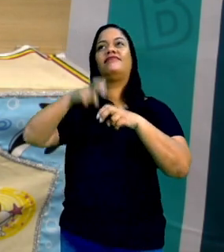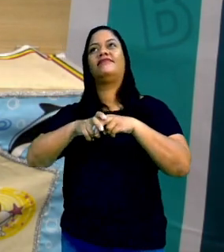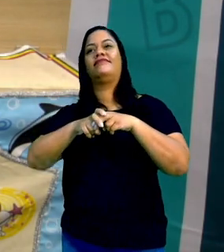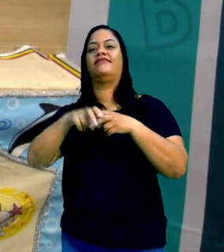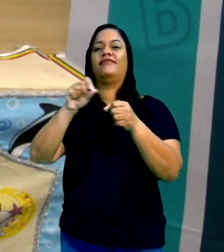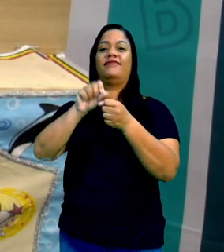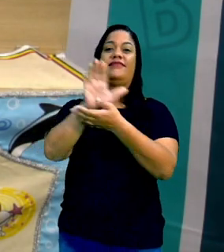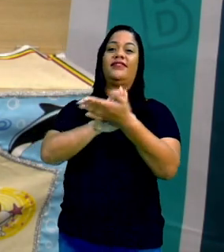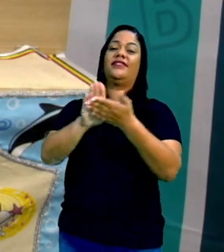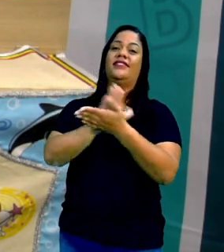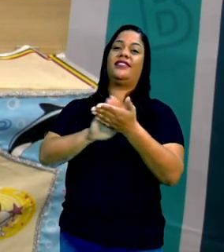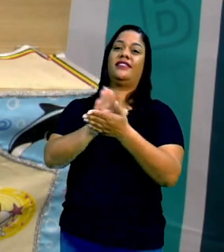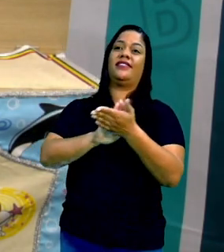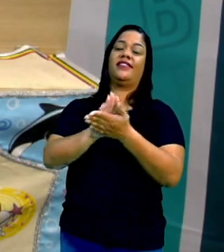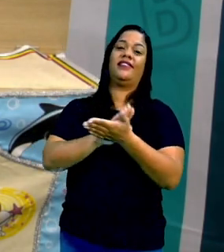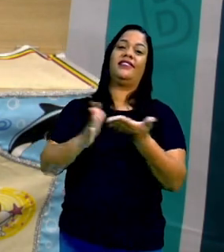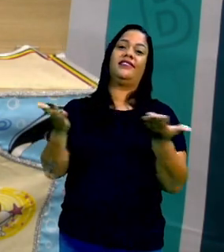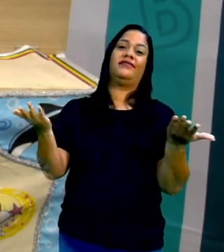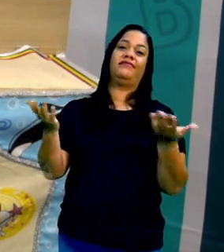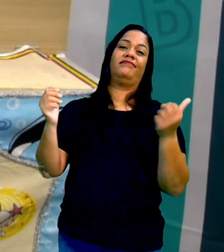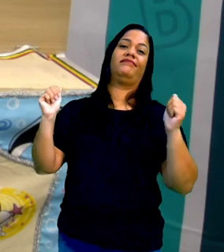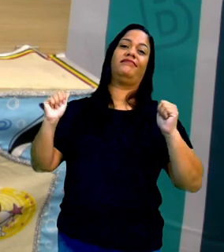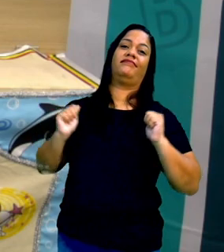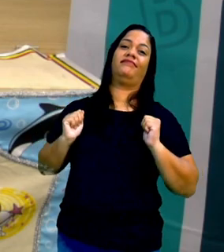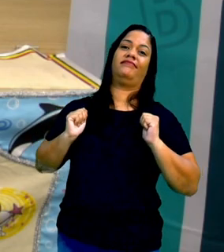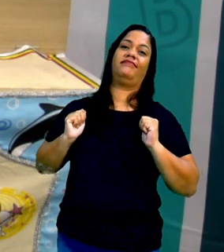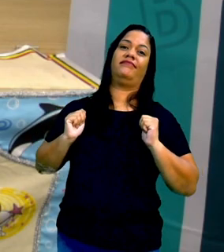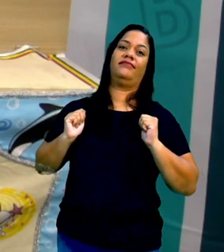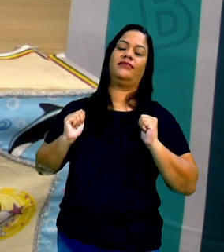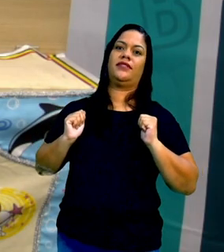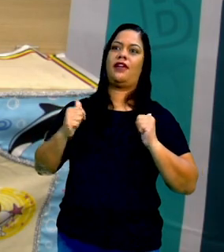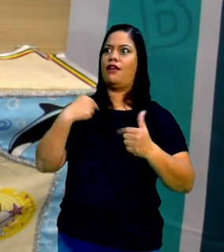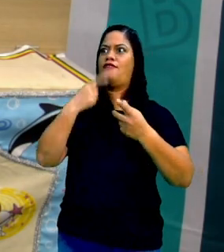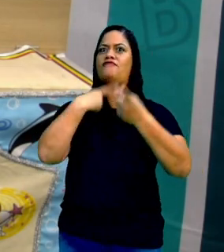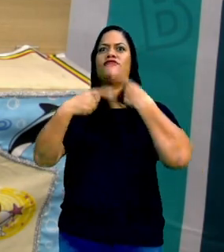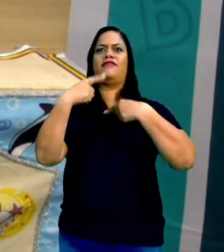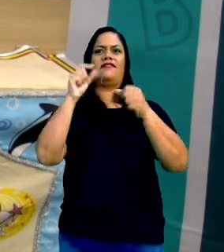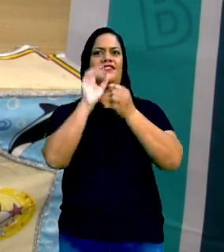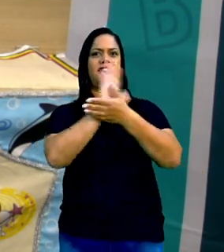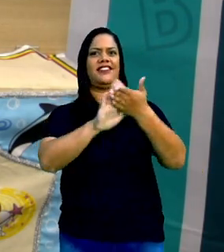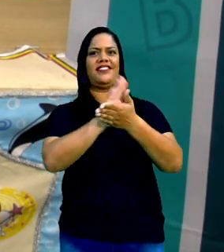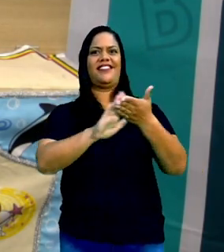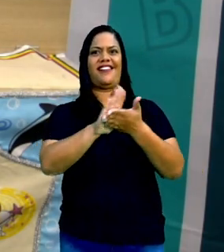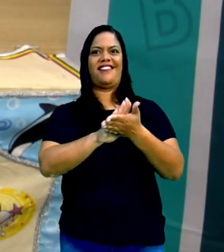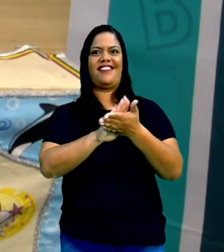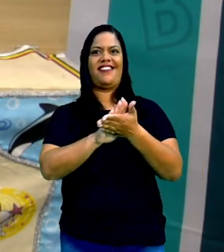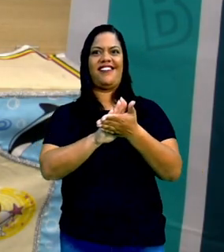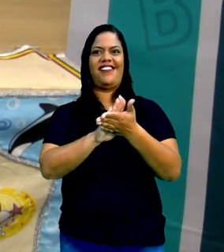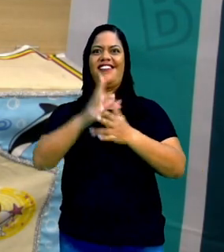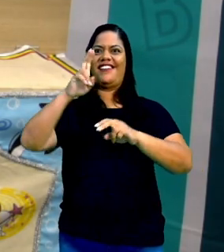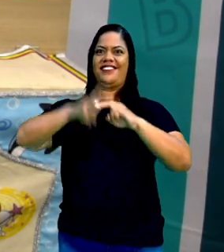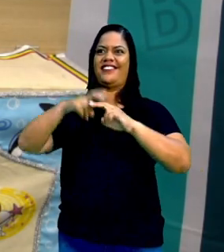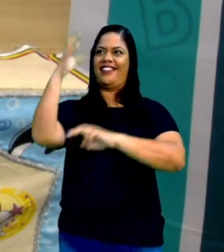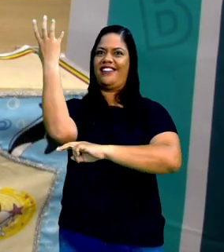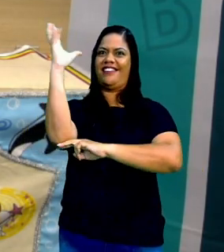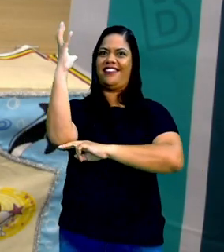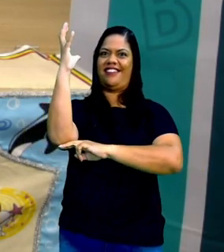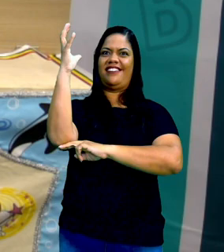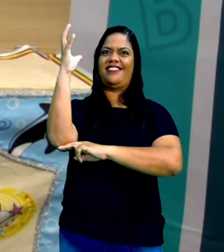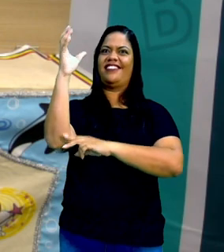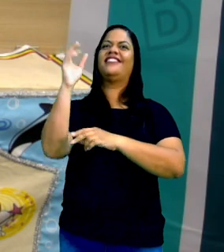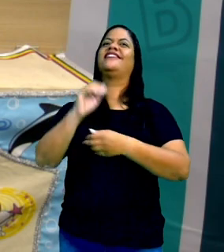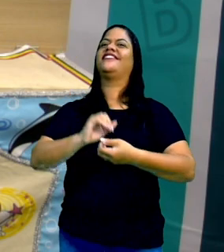tinha nada pra fazer. E é, meu sonho de consumo. Ficar sem fazer nada? Sem fazer nada, né? Sem nada